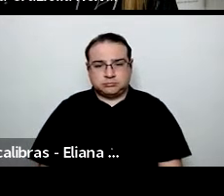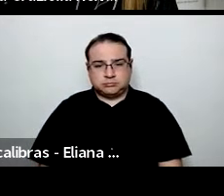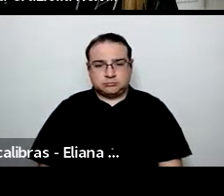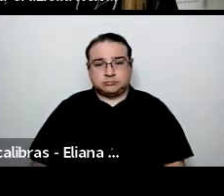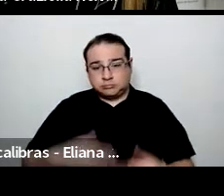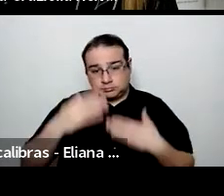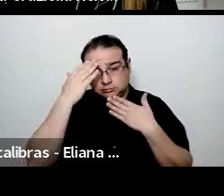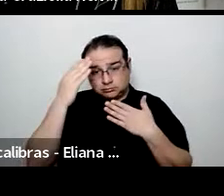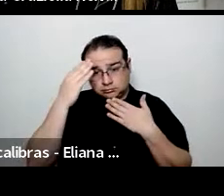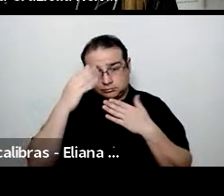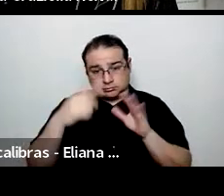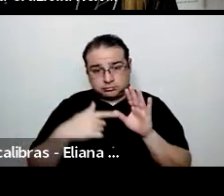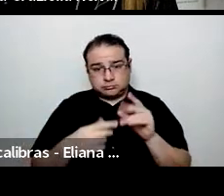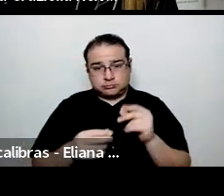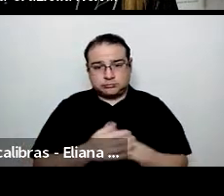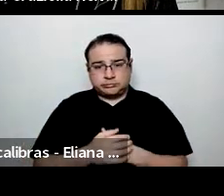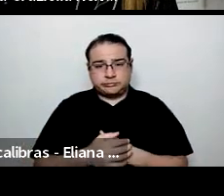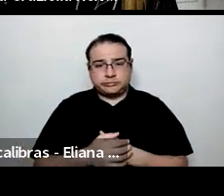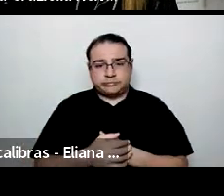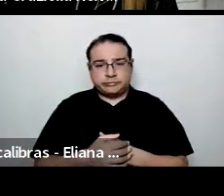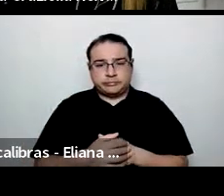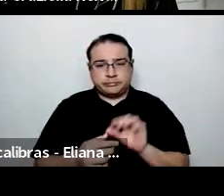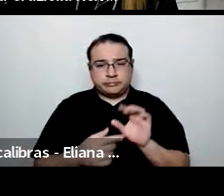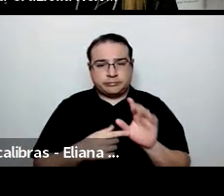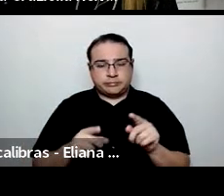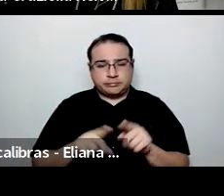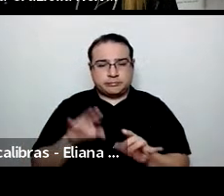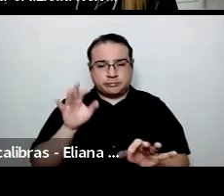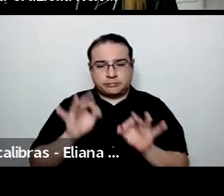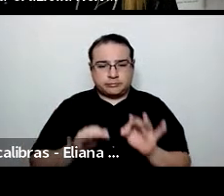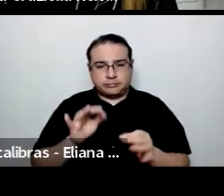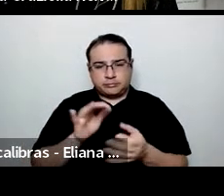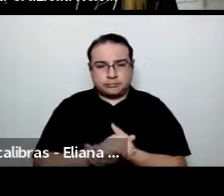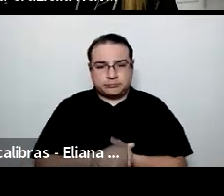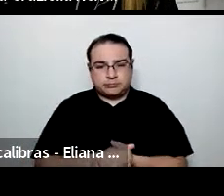obrigada como vota o juiz